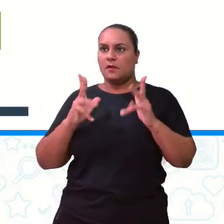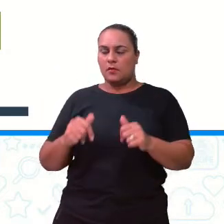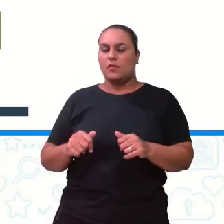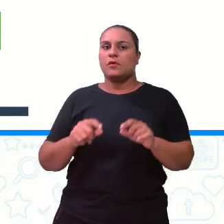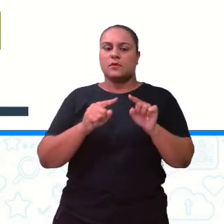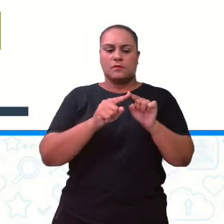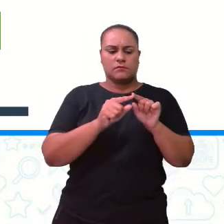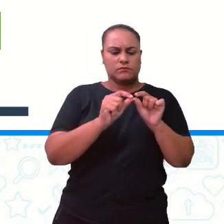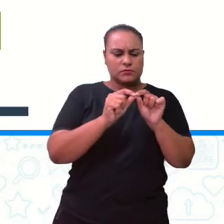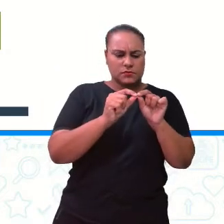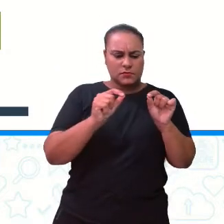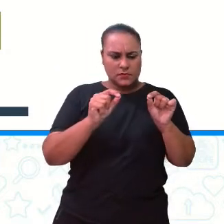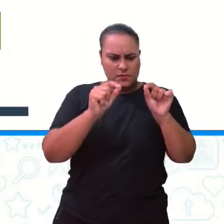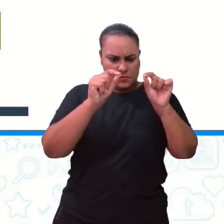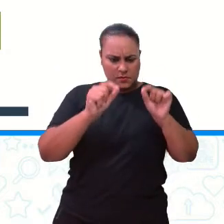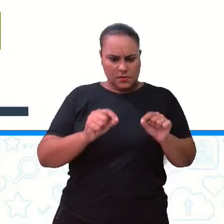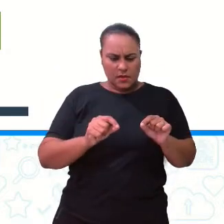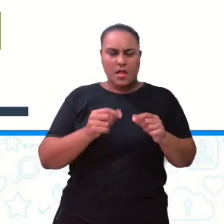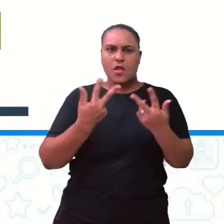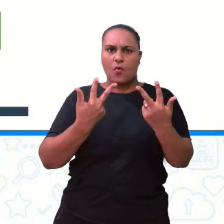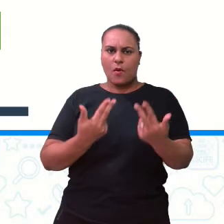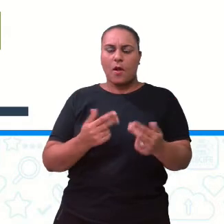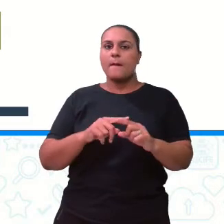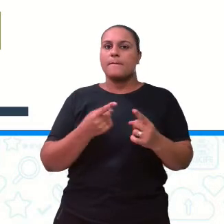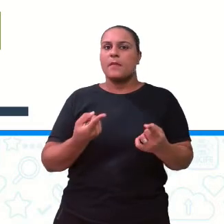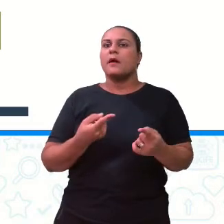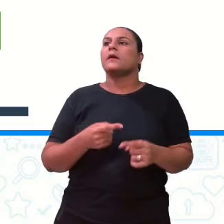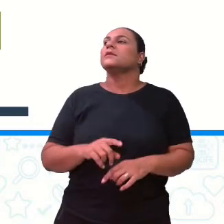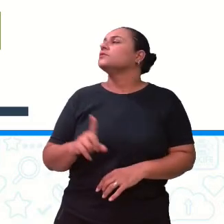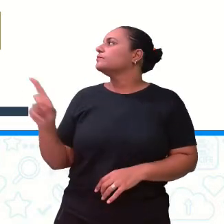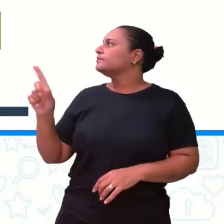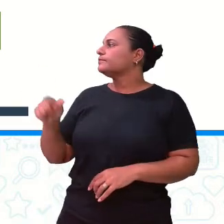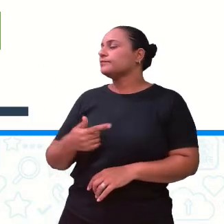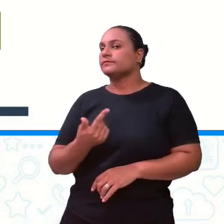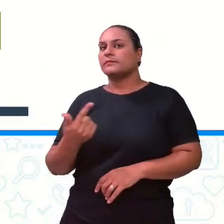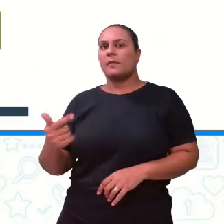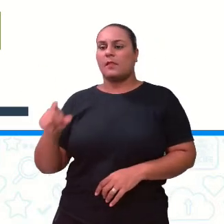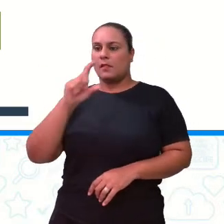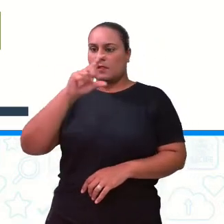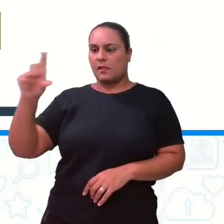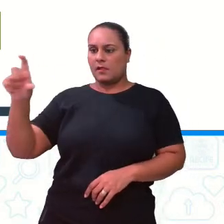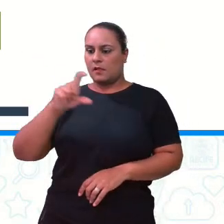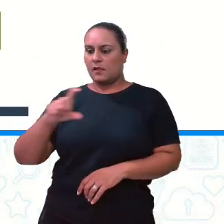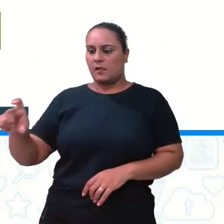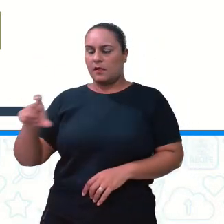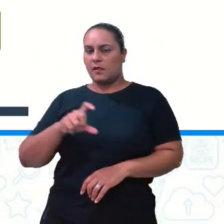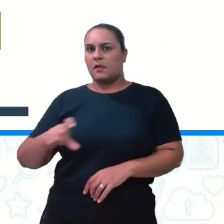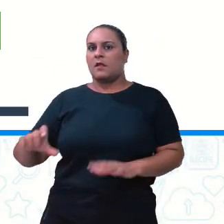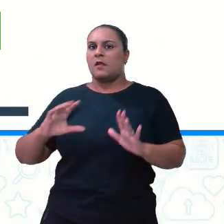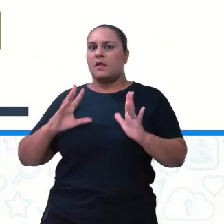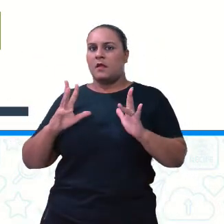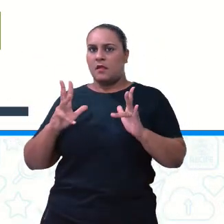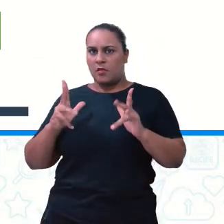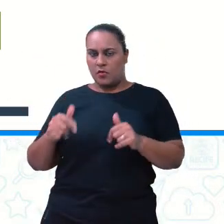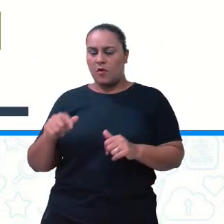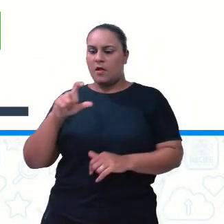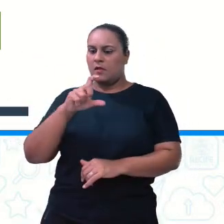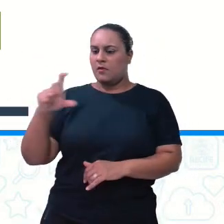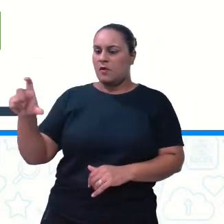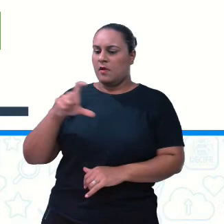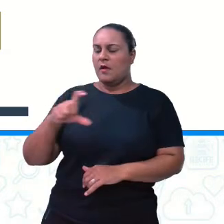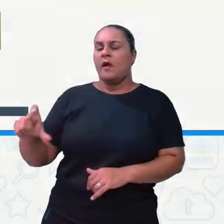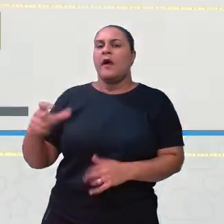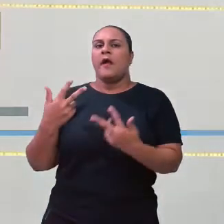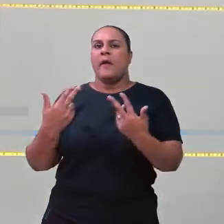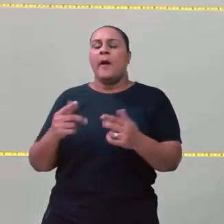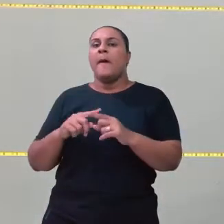mesma largura. E eu tenho aqui as barras na horizontal, todas na mesma largura, mas o que está